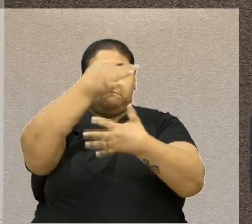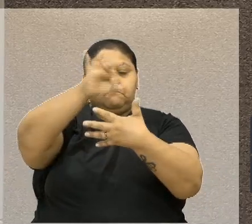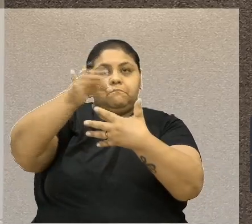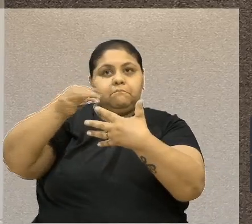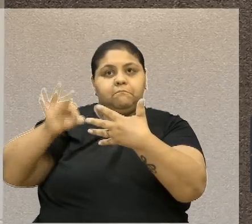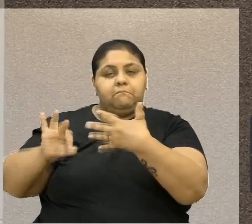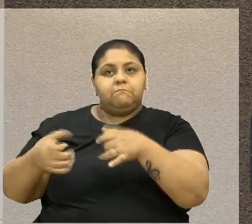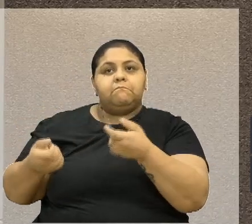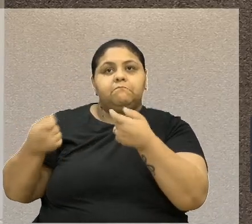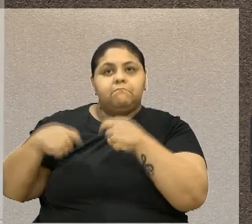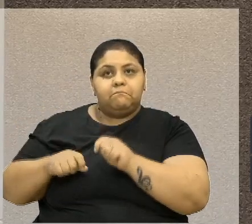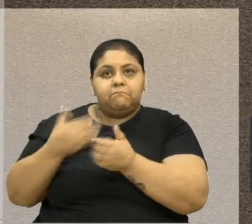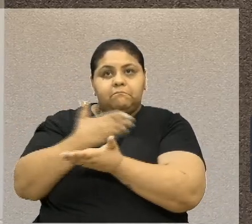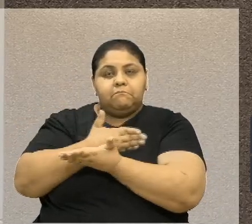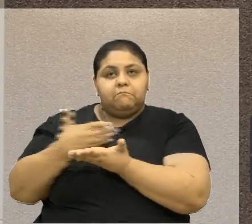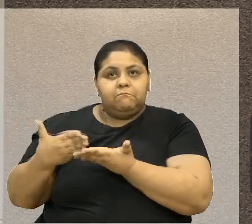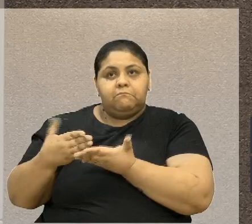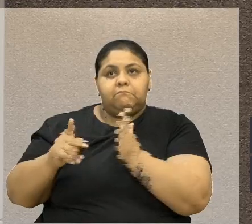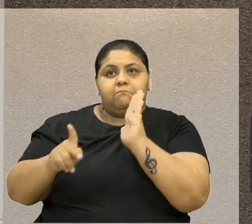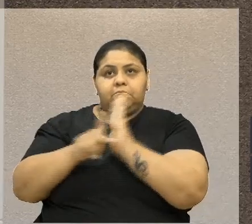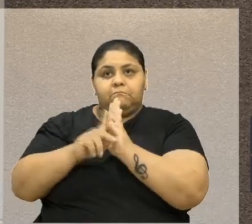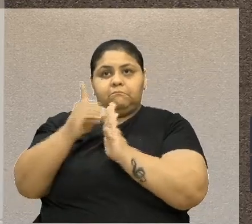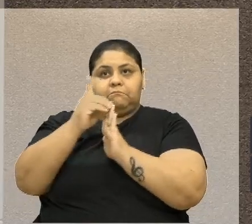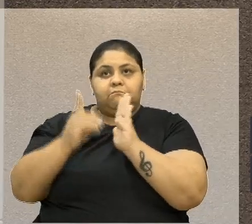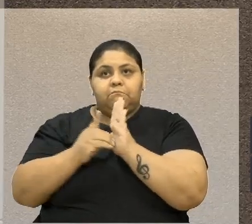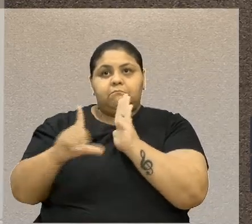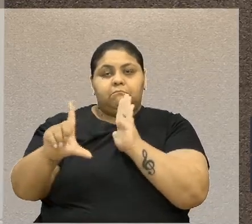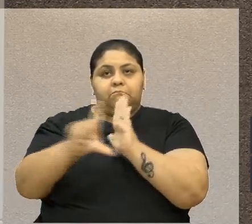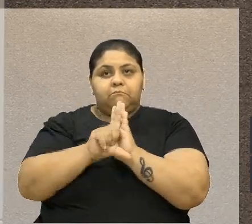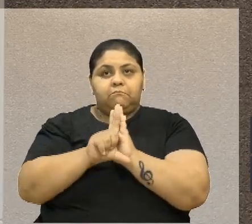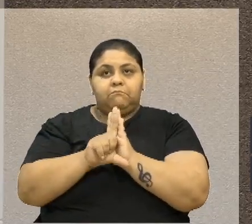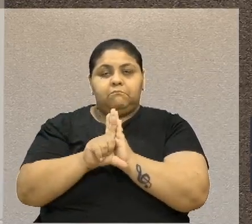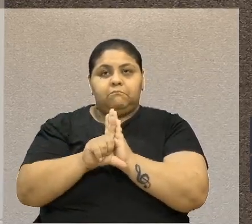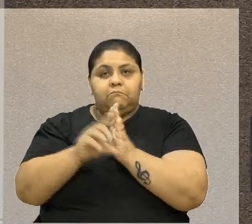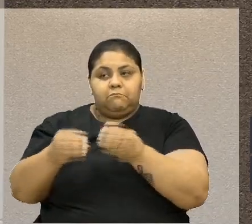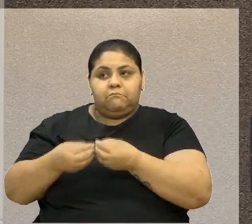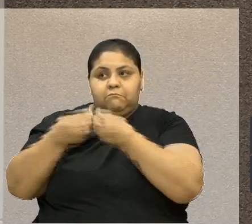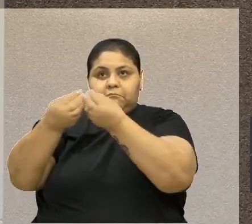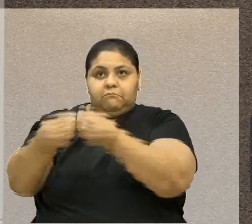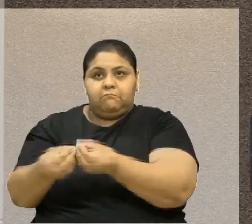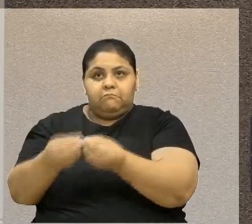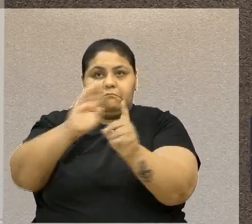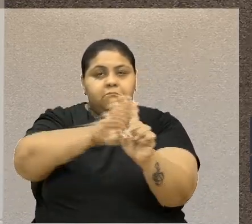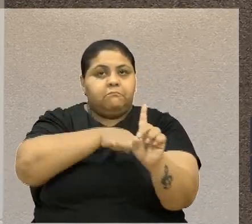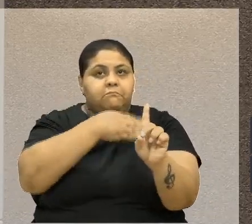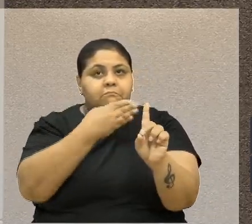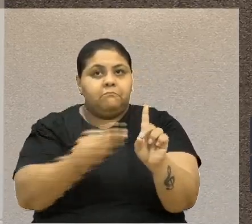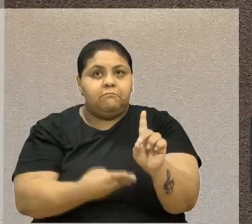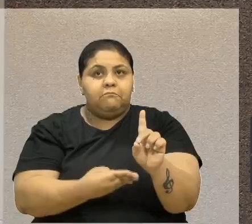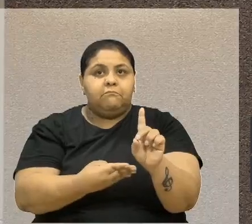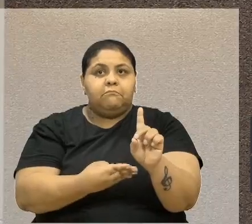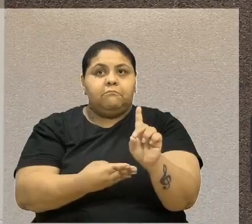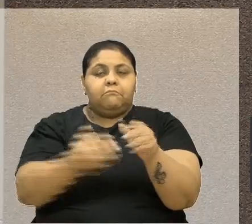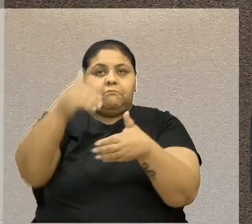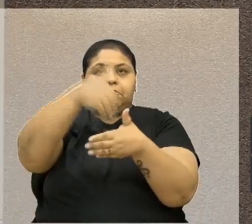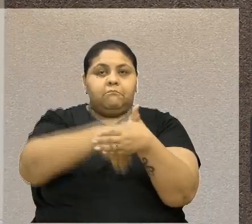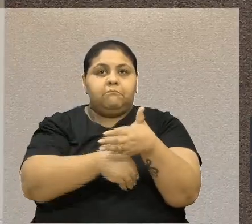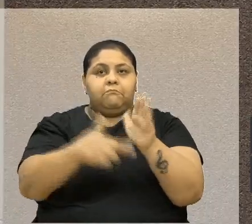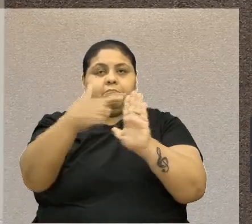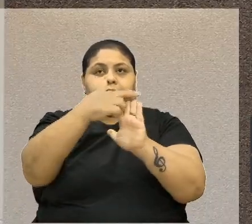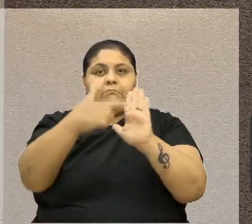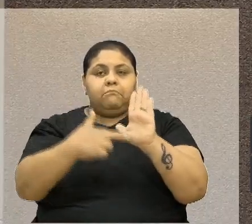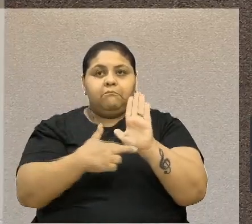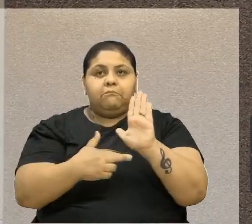requisitos necessários da iniciativa de projeto de decreto legislativo que concede títulos honoríficos, os previstos no regimento interno, no